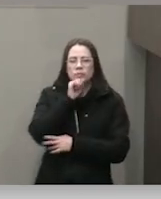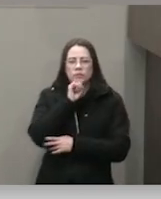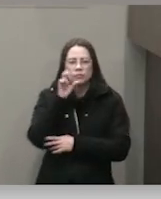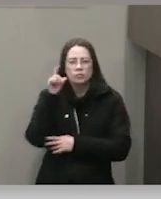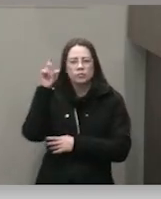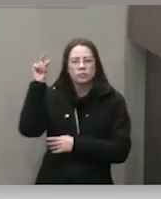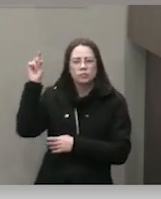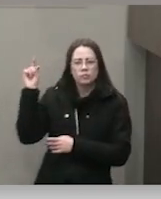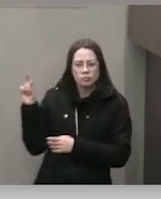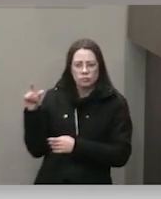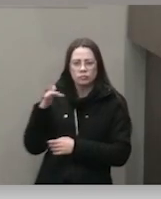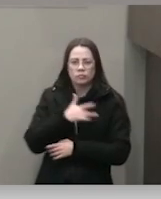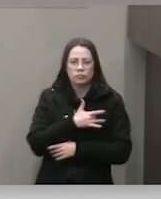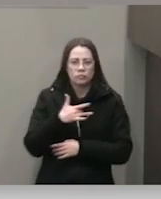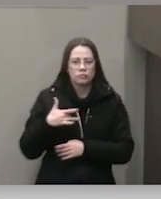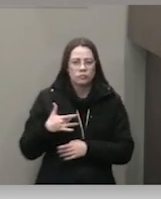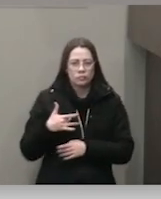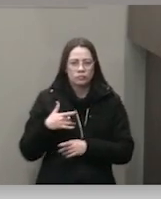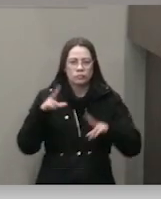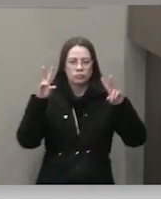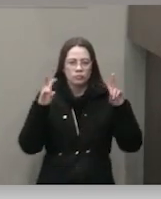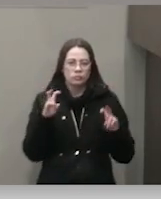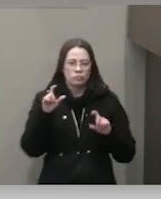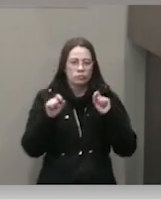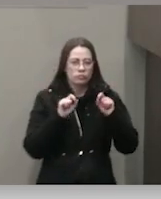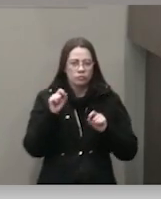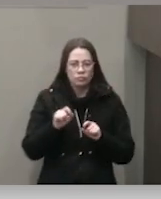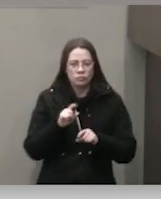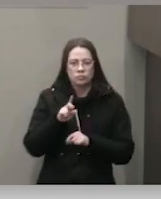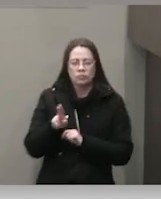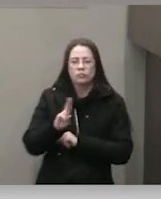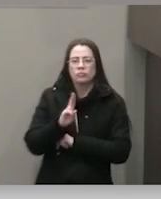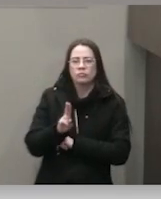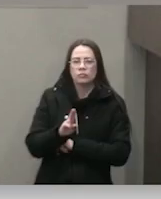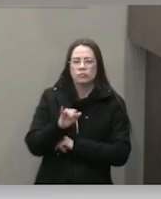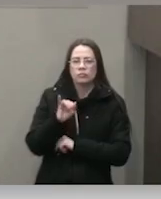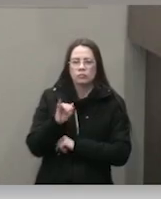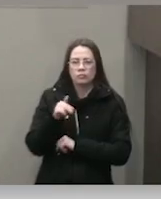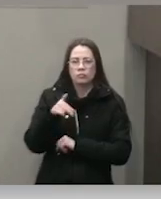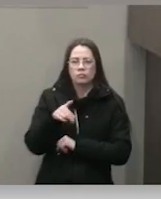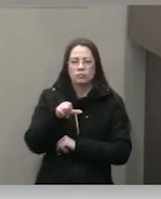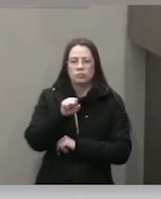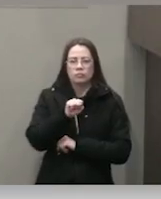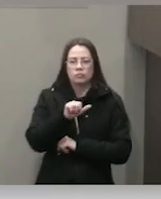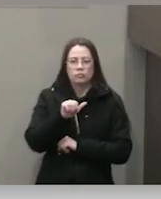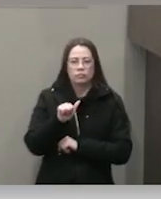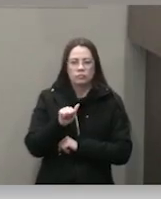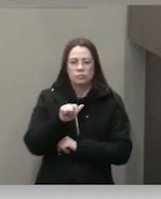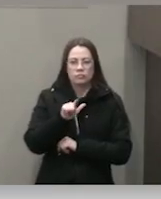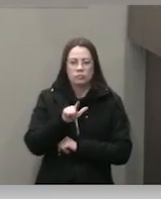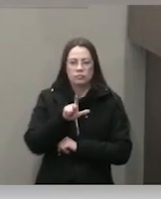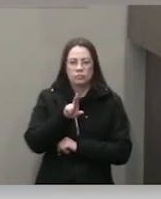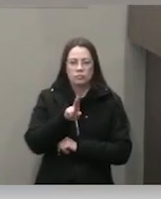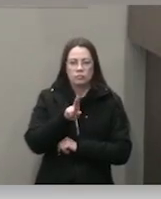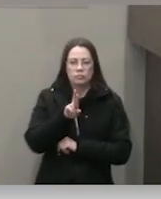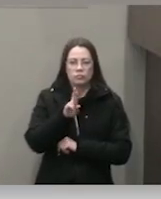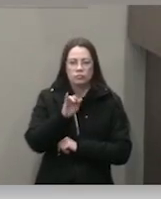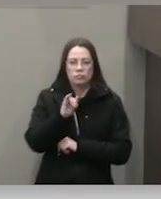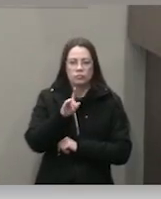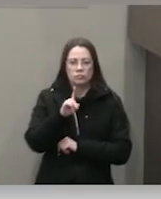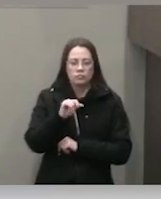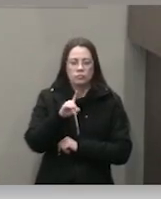agentes, né, de endemias e de saúde, que é sobre a insalubridade. Eu recebi aí no meu gabinete, nos últimos meses,